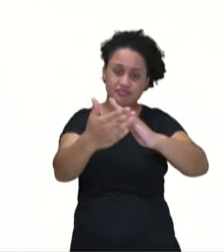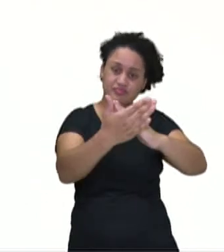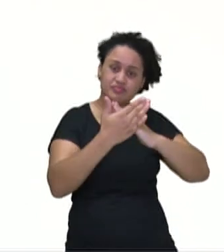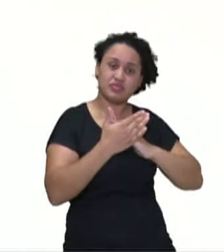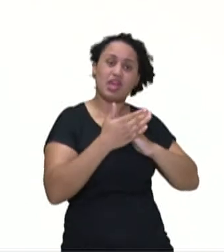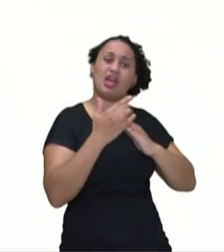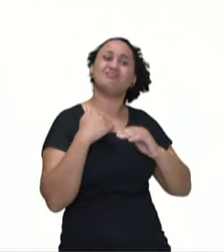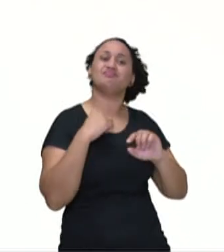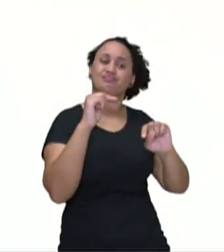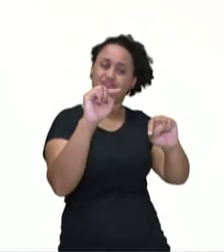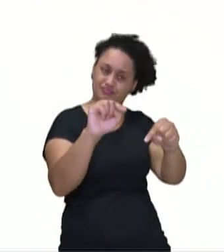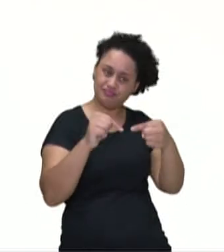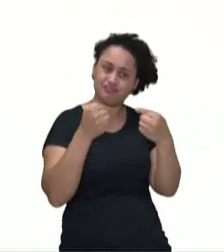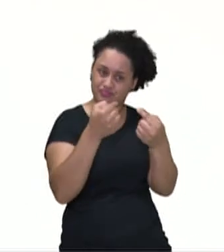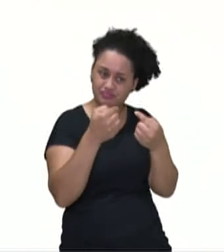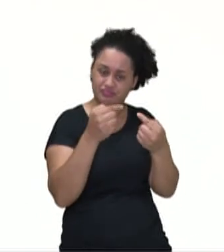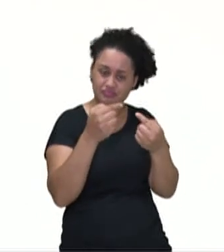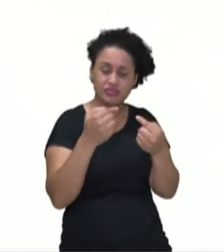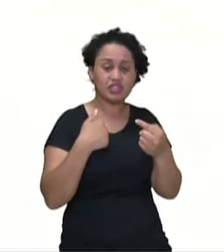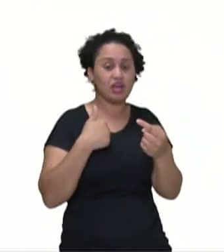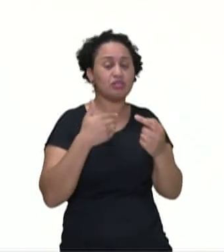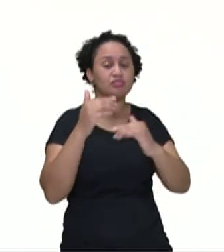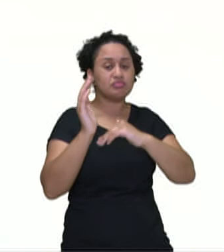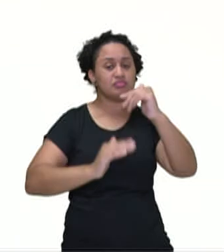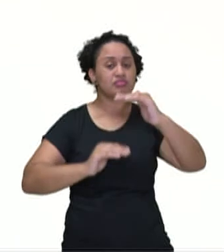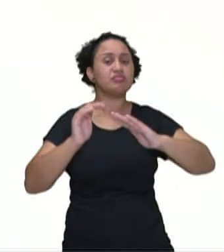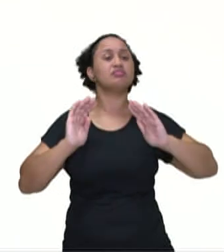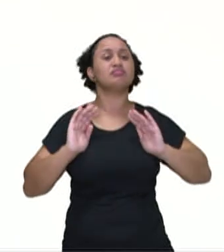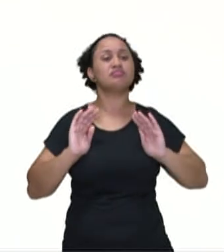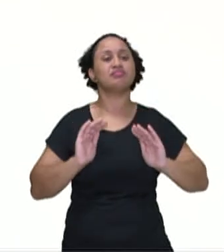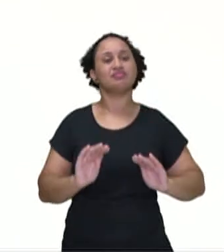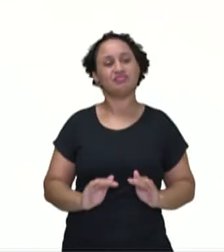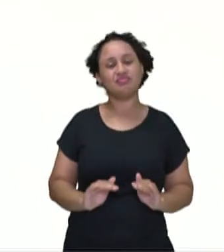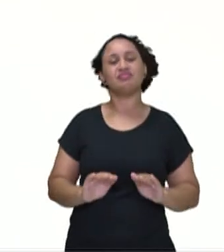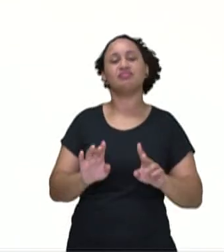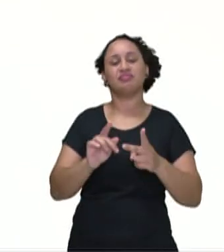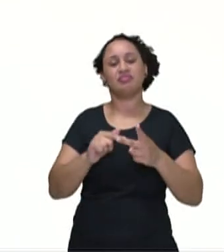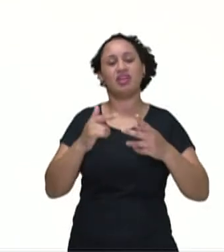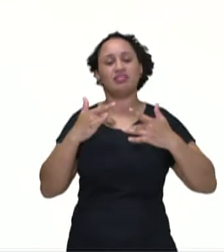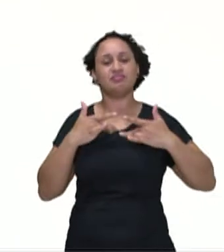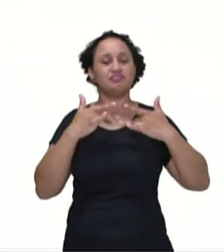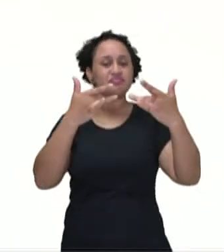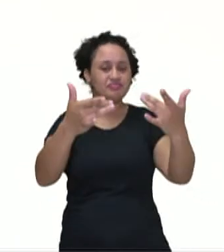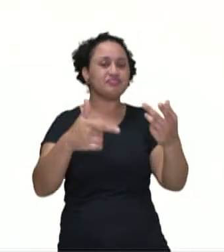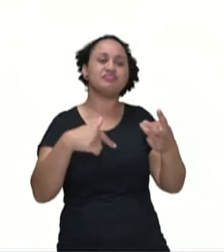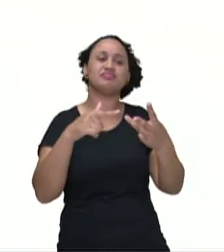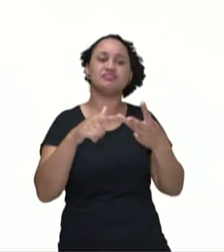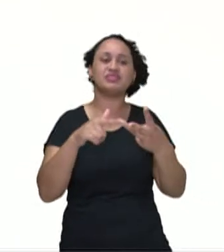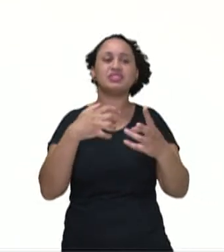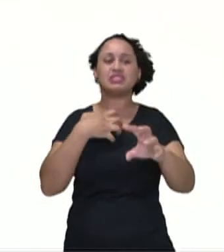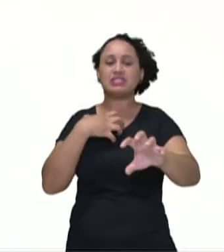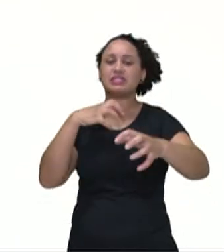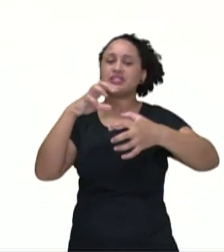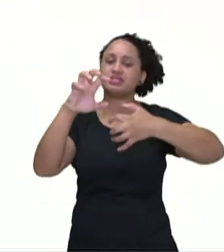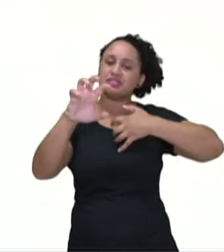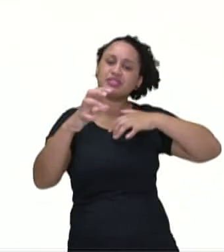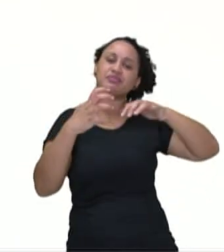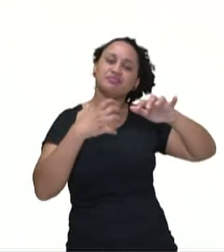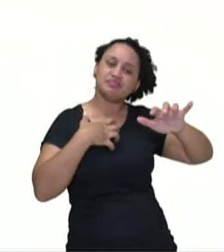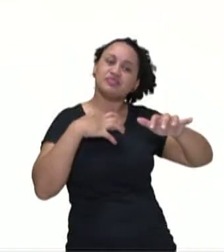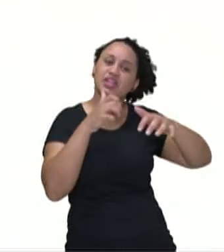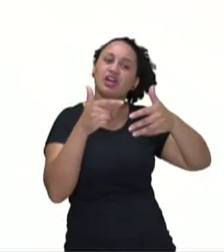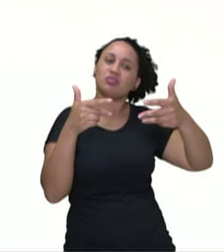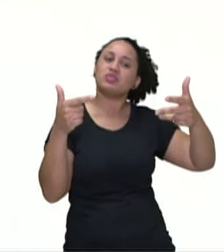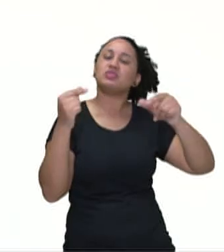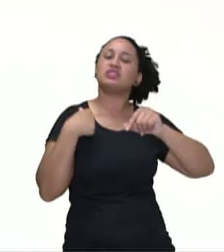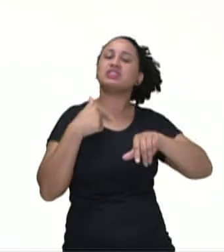um desafio e tanto. Praticar a humildade, a solidariedade, a empatia deve